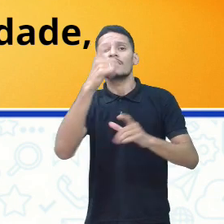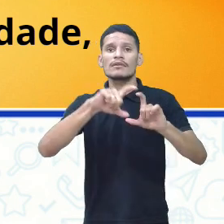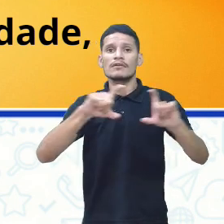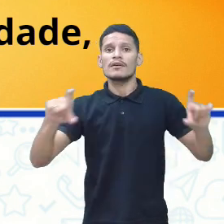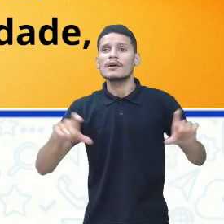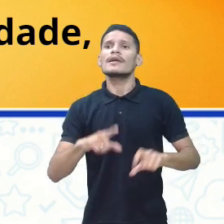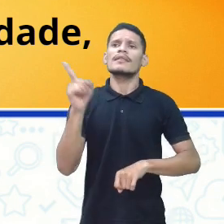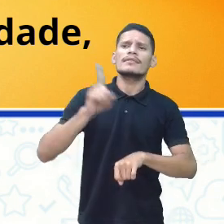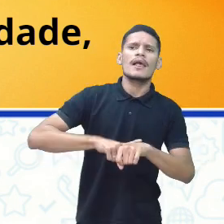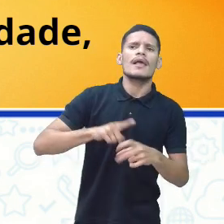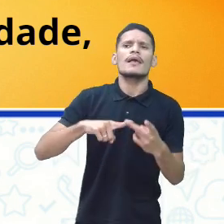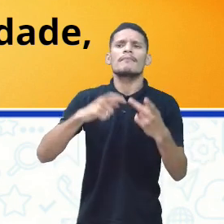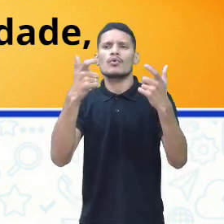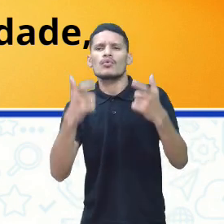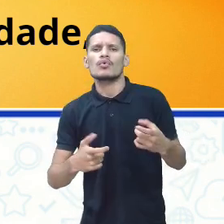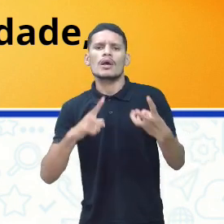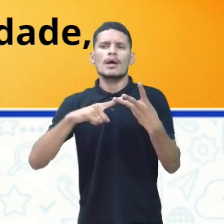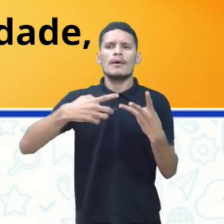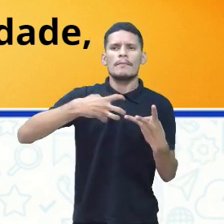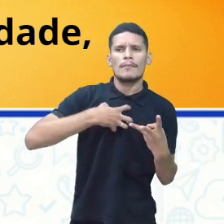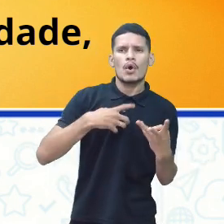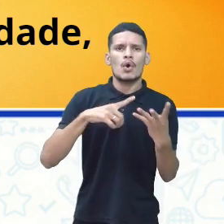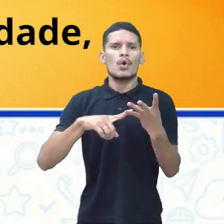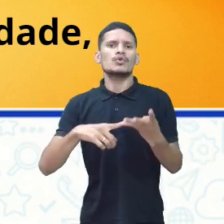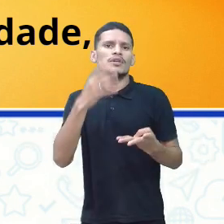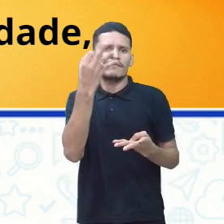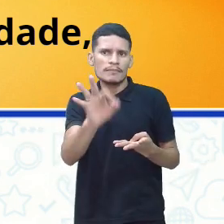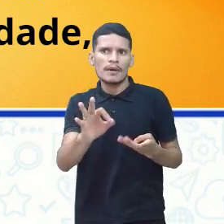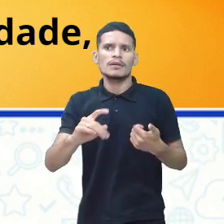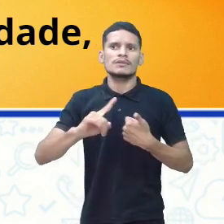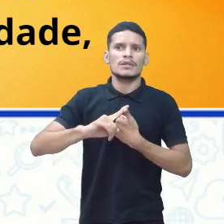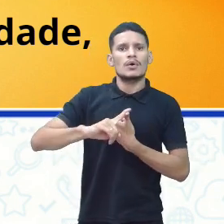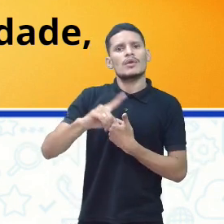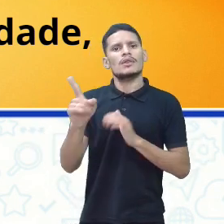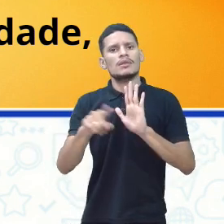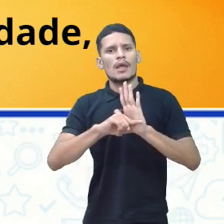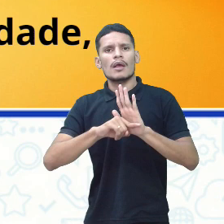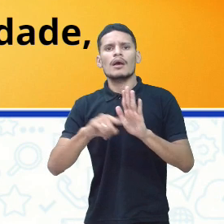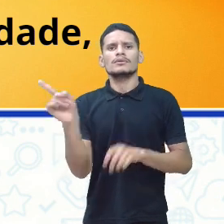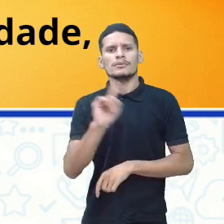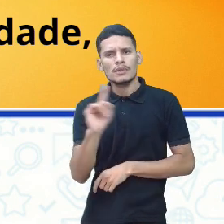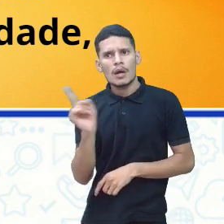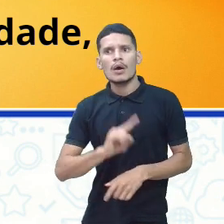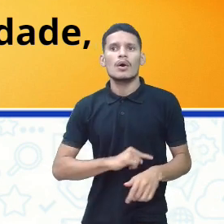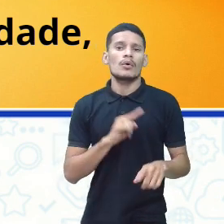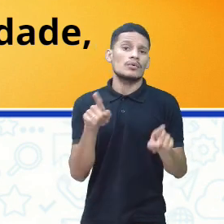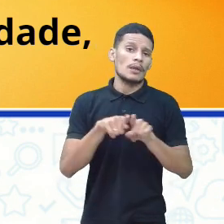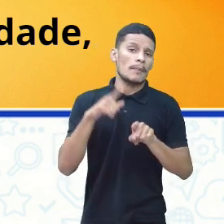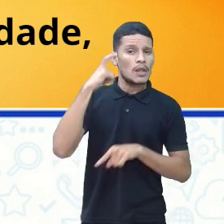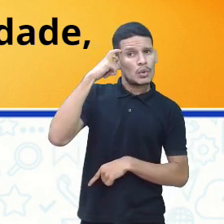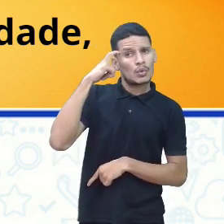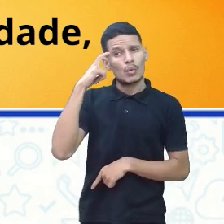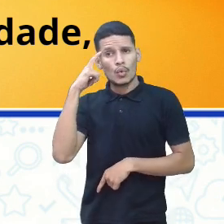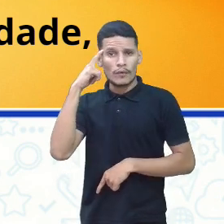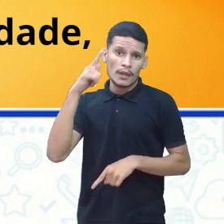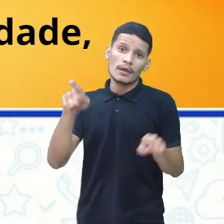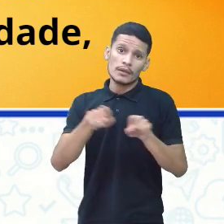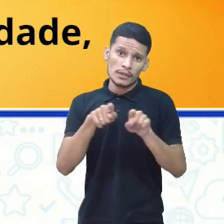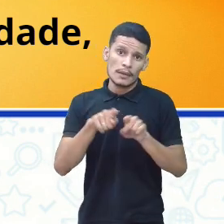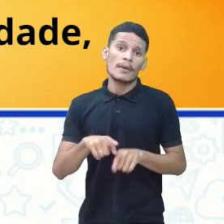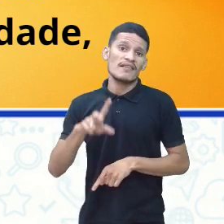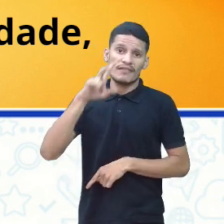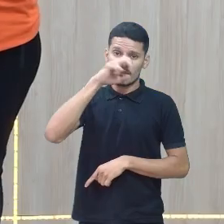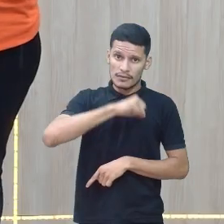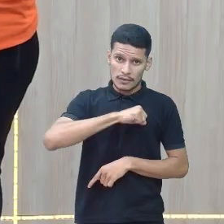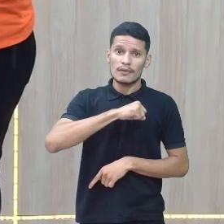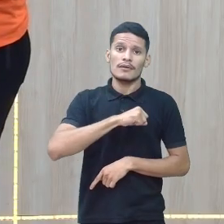de tempo, de lugar, de modo, de afirmação, de negação, de dúvida e